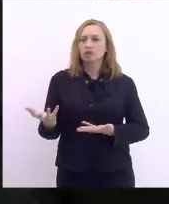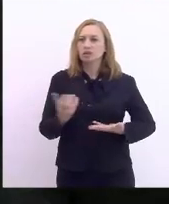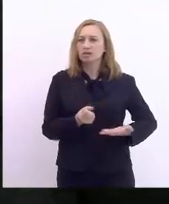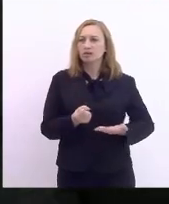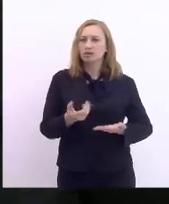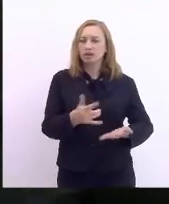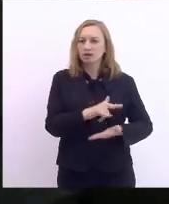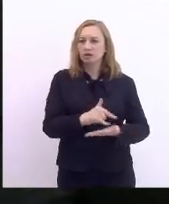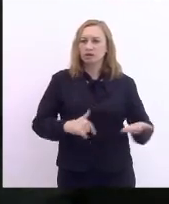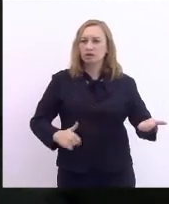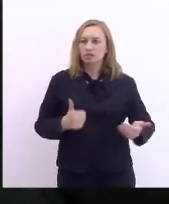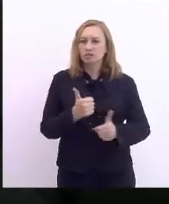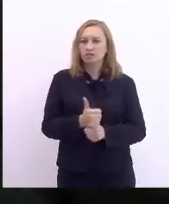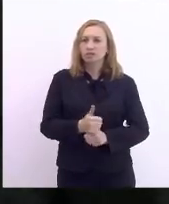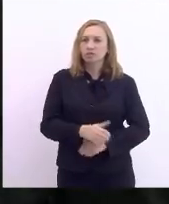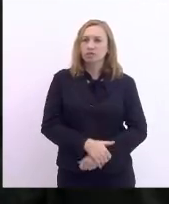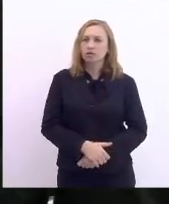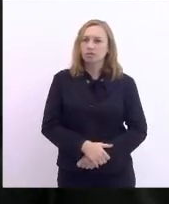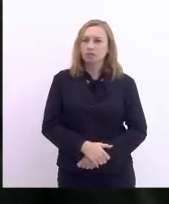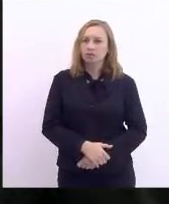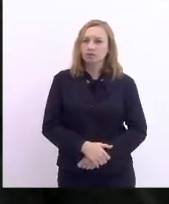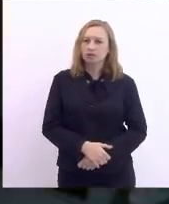receber o termo de posse e